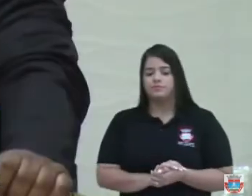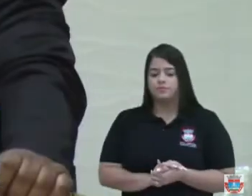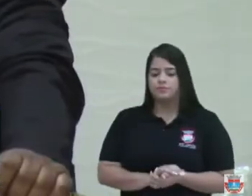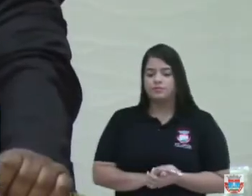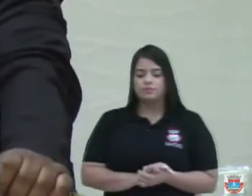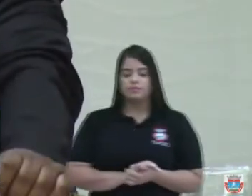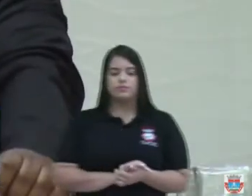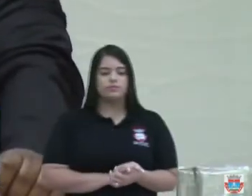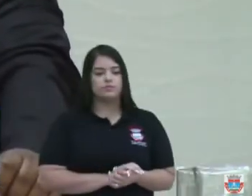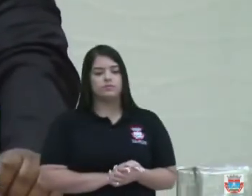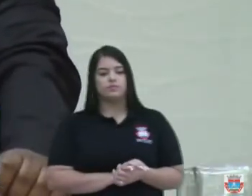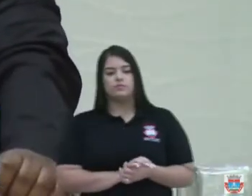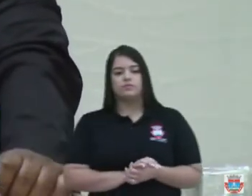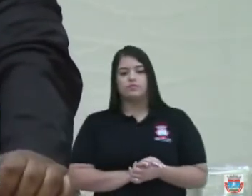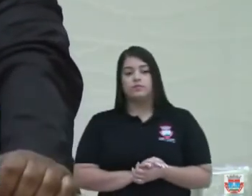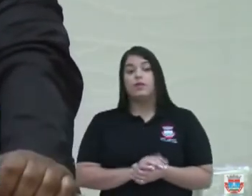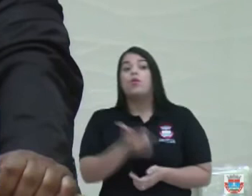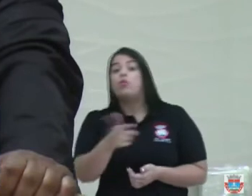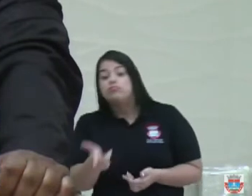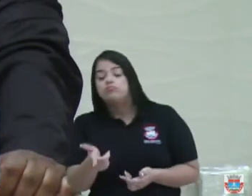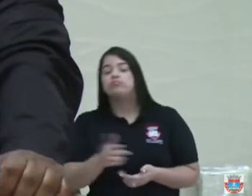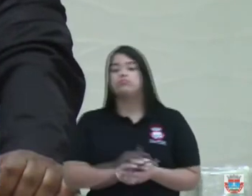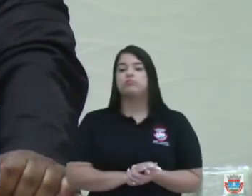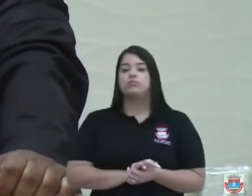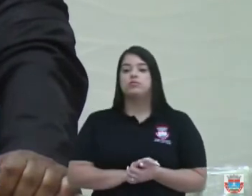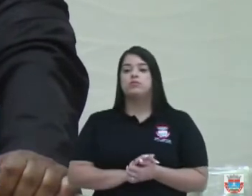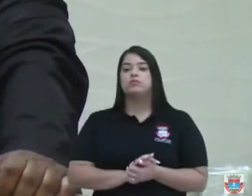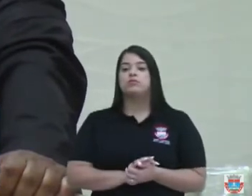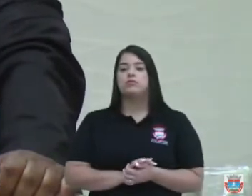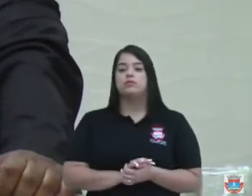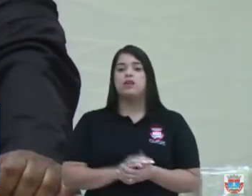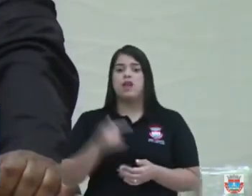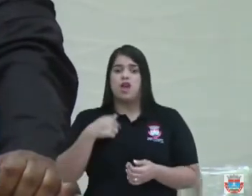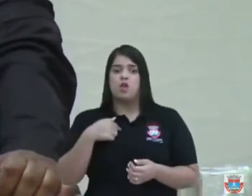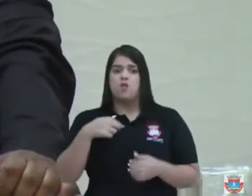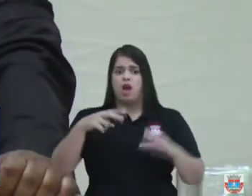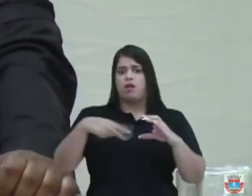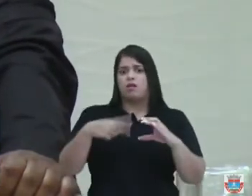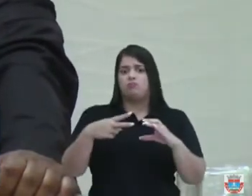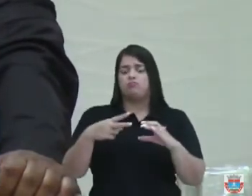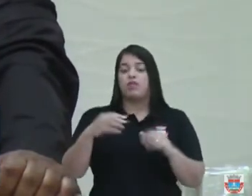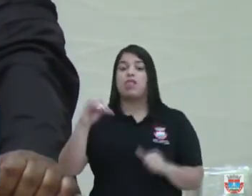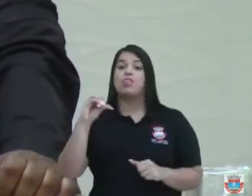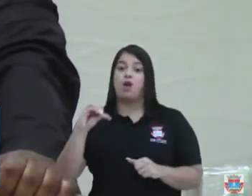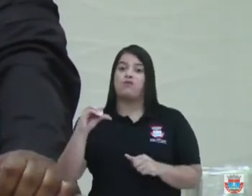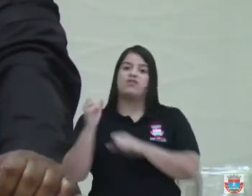dando. Uma outra coisa. Eu estou nessa casa há